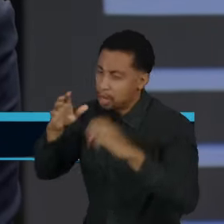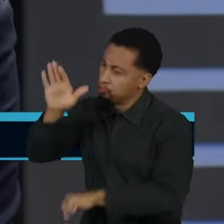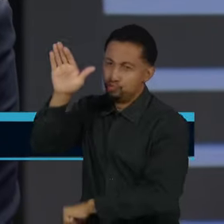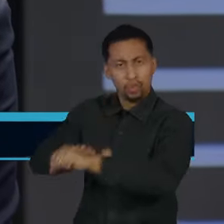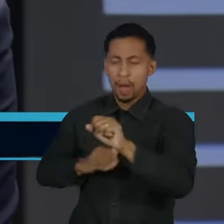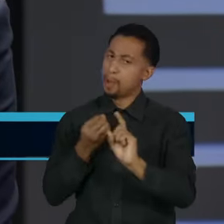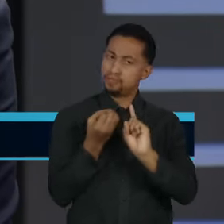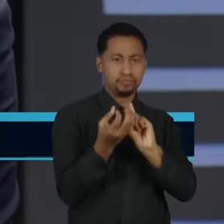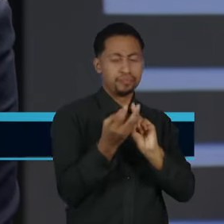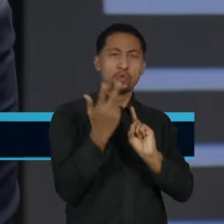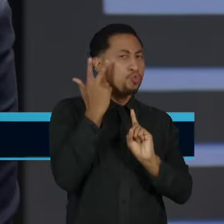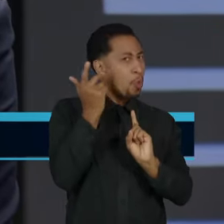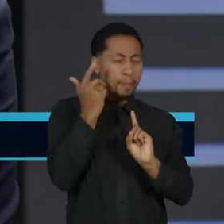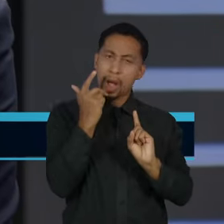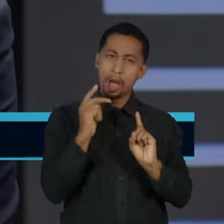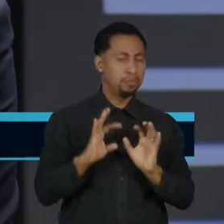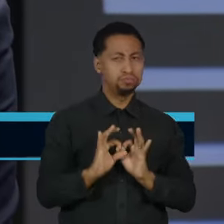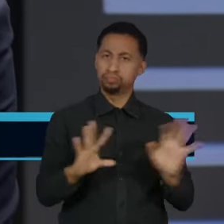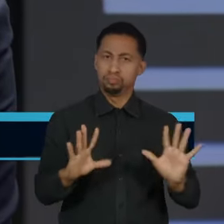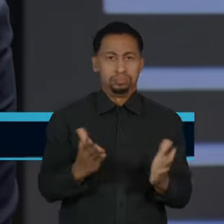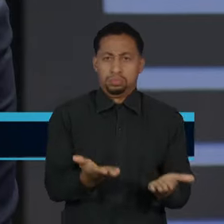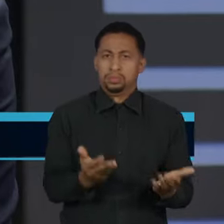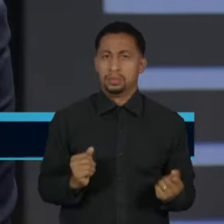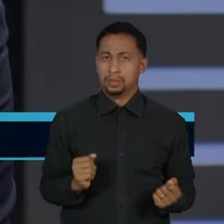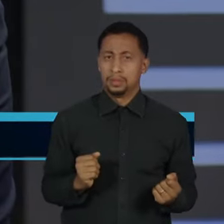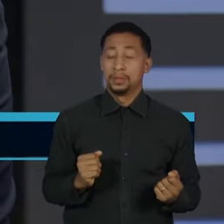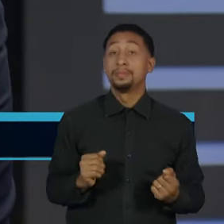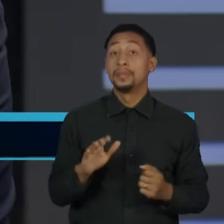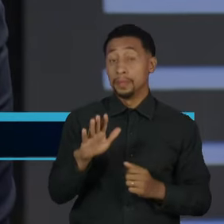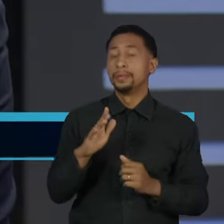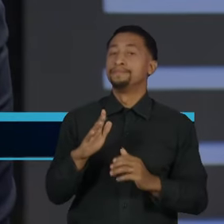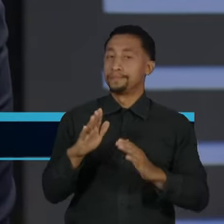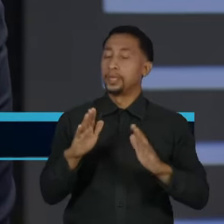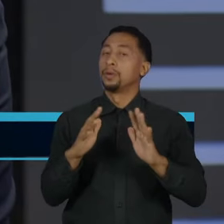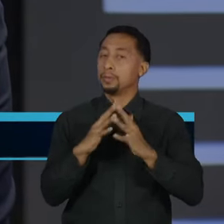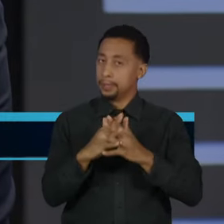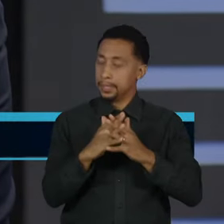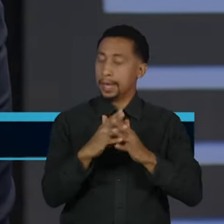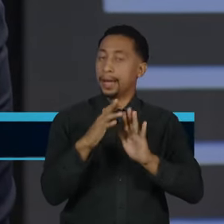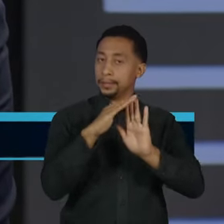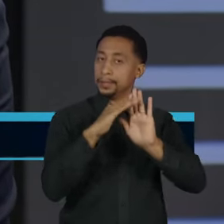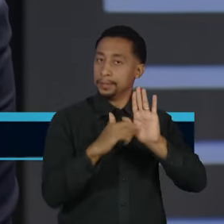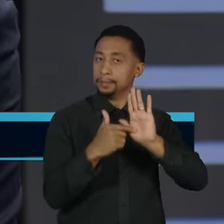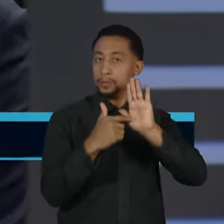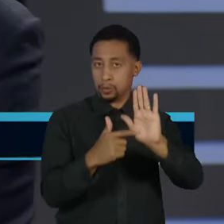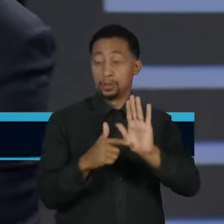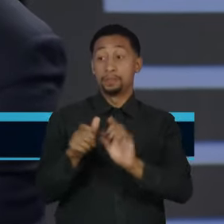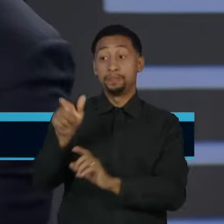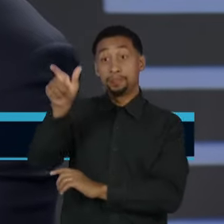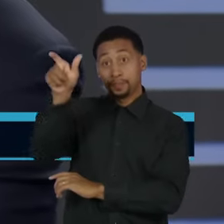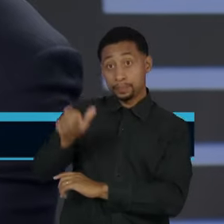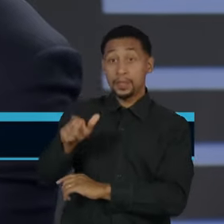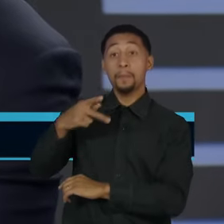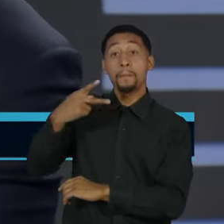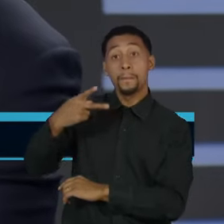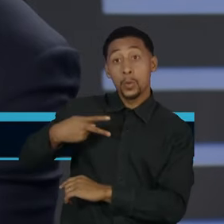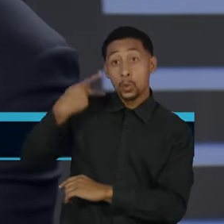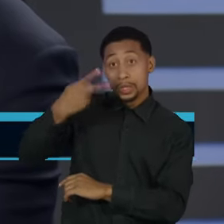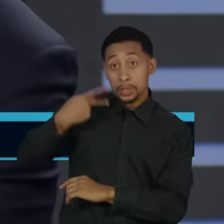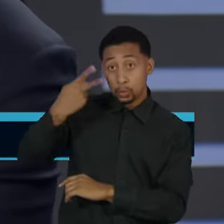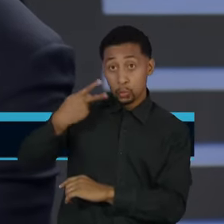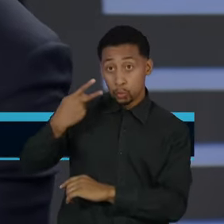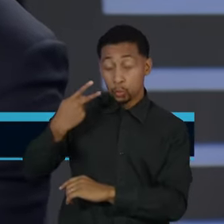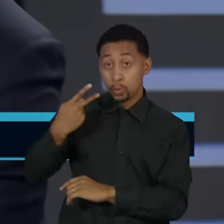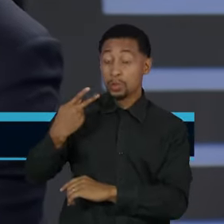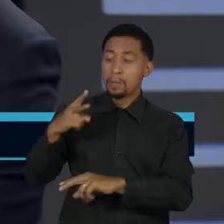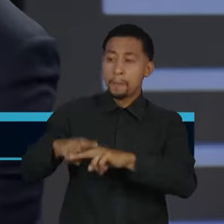leitura complexa sobre a questão de que esse, particularmente o parlamentar, ele só pode ser preso, certo, em flagrante por